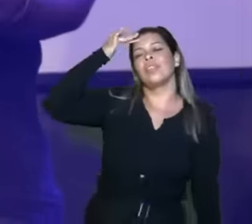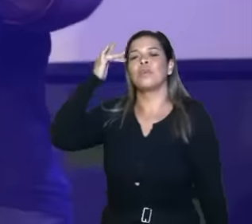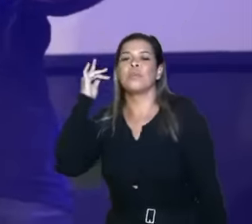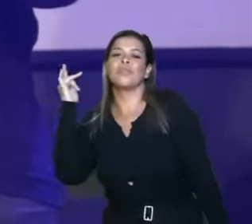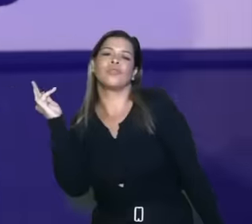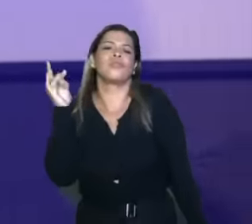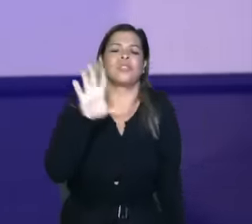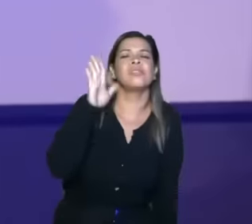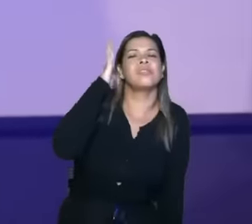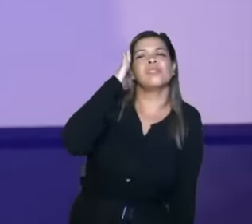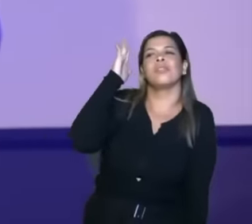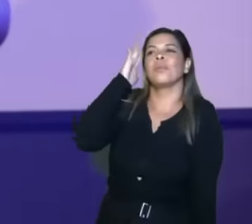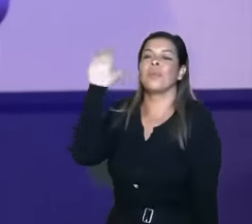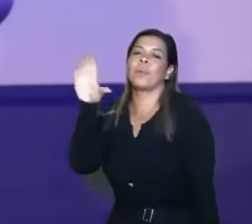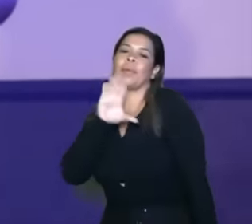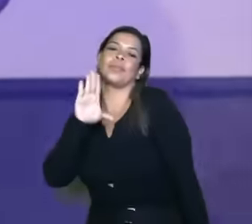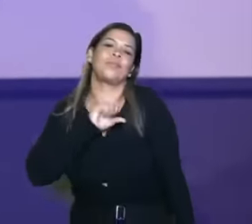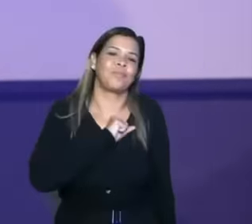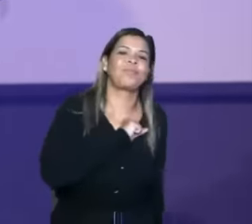Maravilhosa pra quem sabe amar.